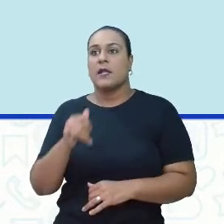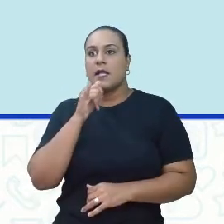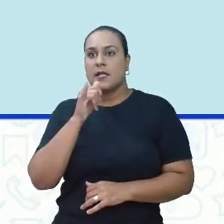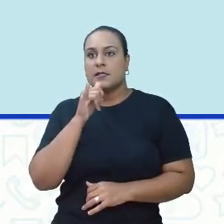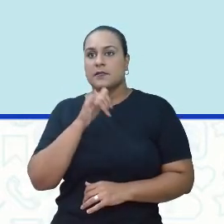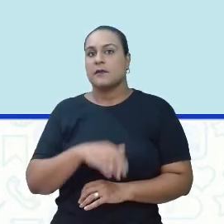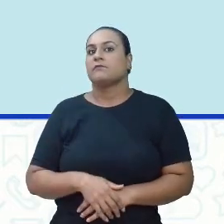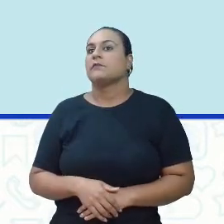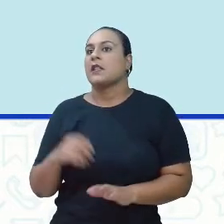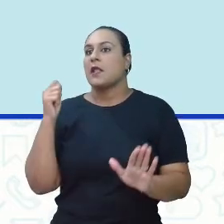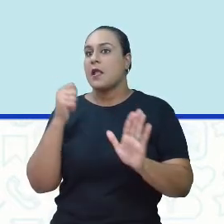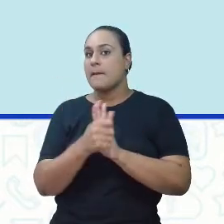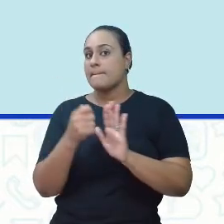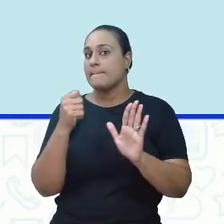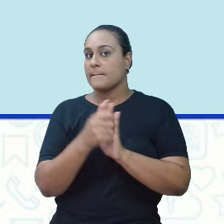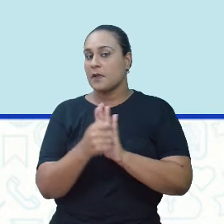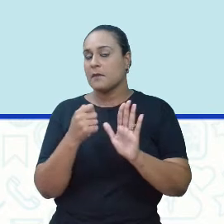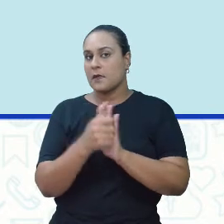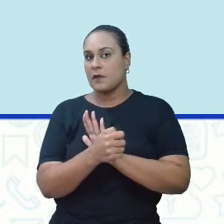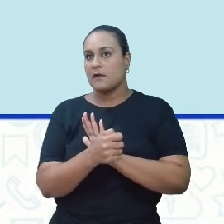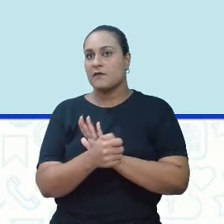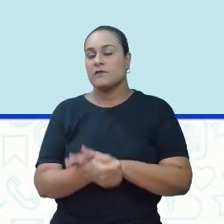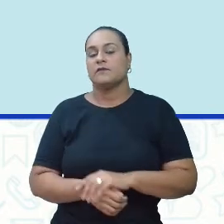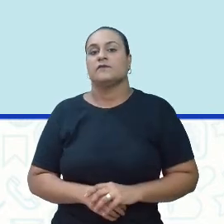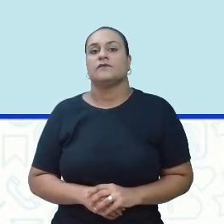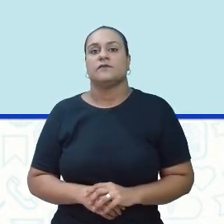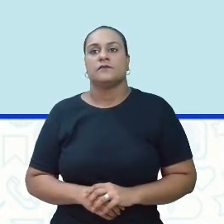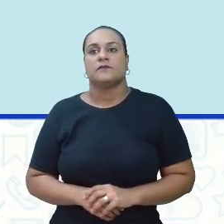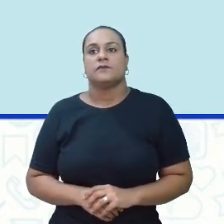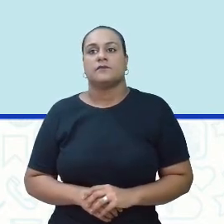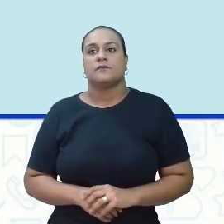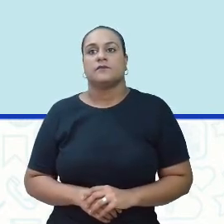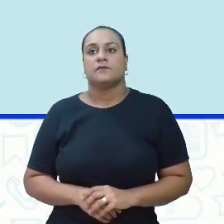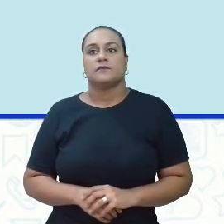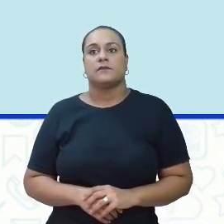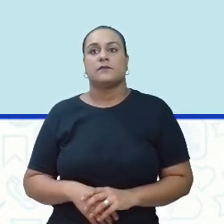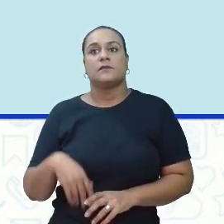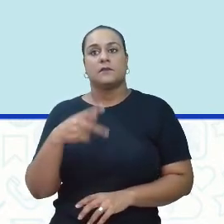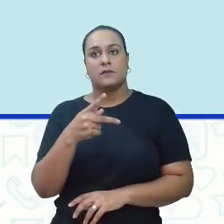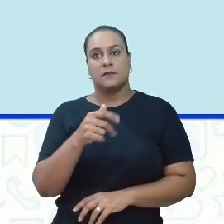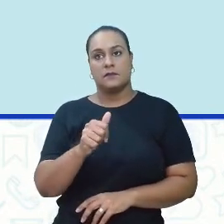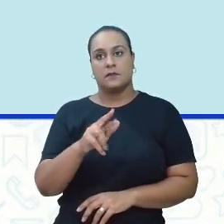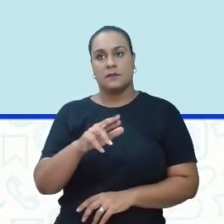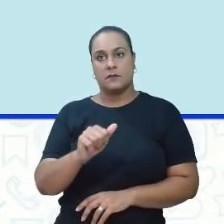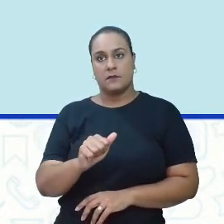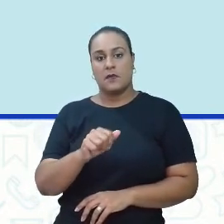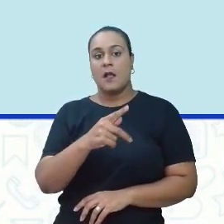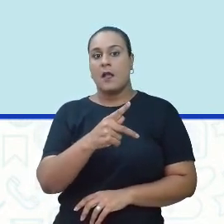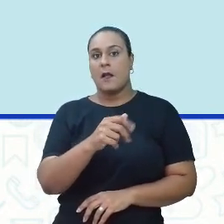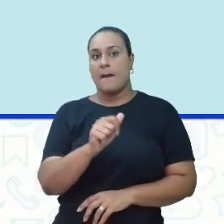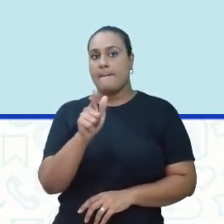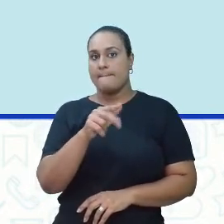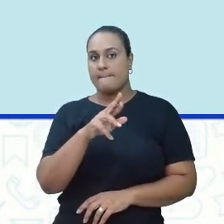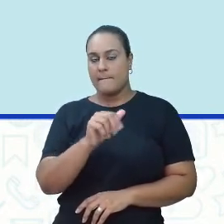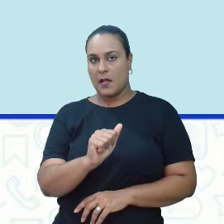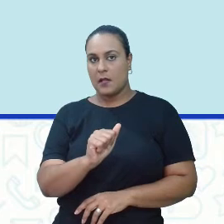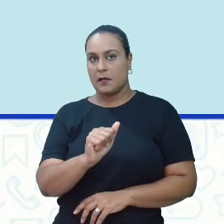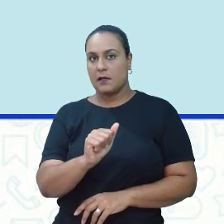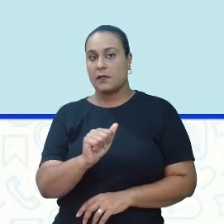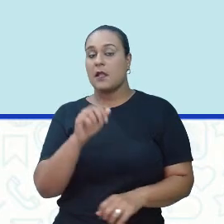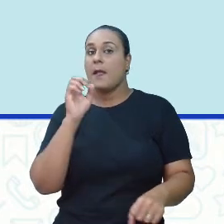com a mesma grafia, tá certo? Então, eu tenho aqui, ó, para, que é a flexão de